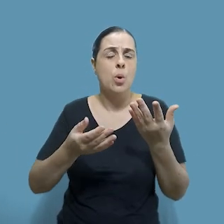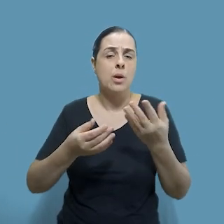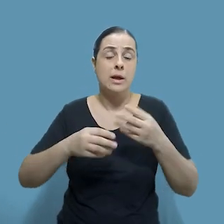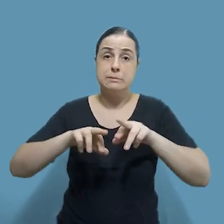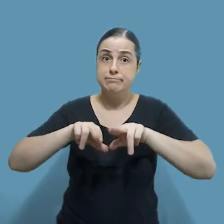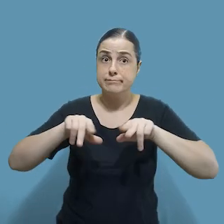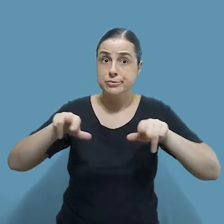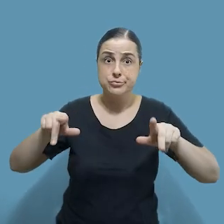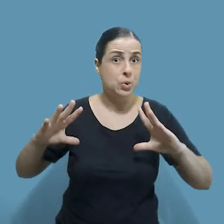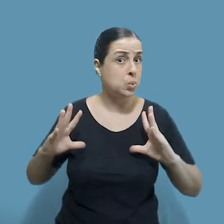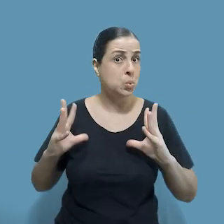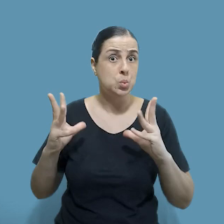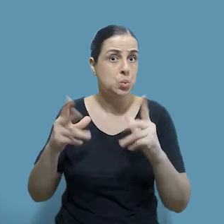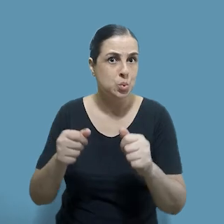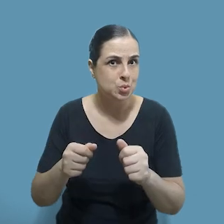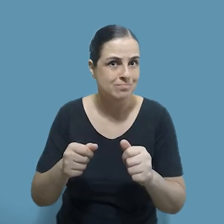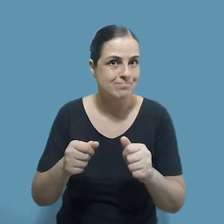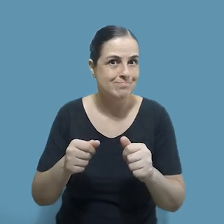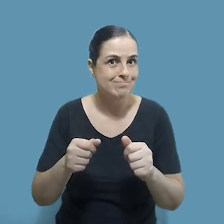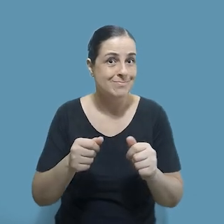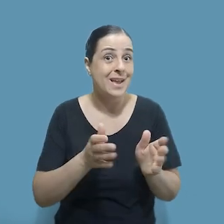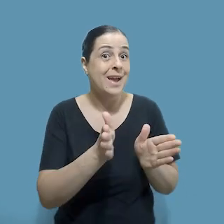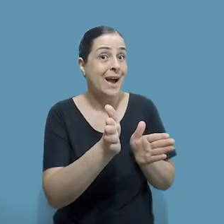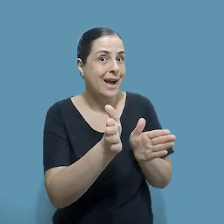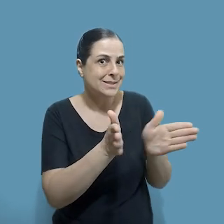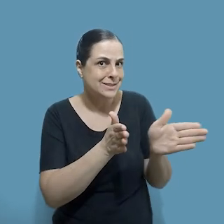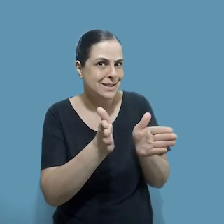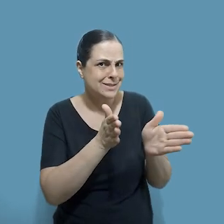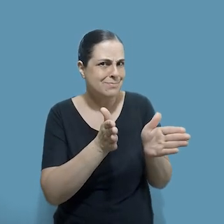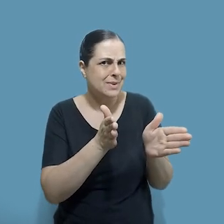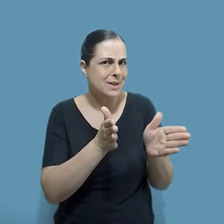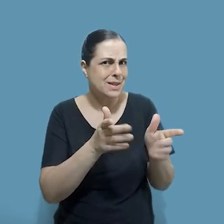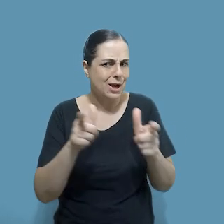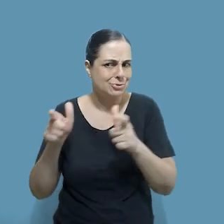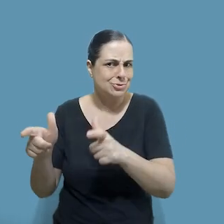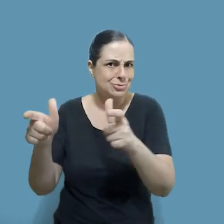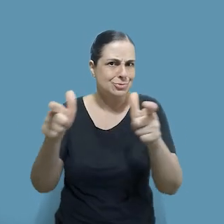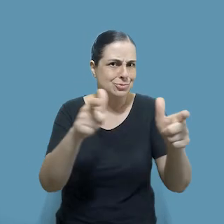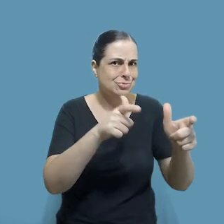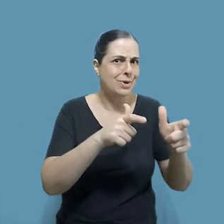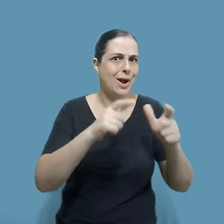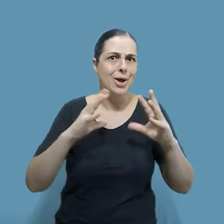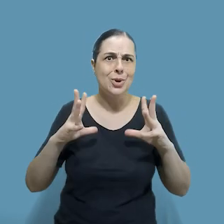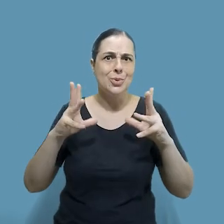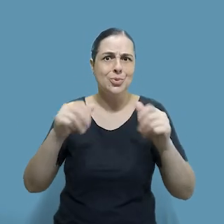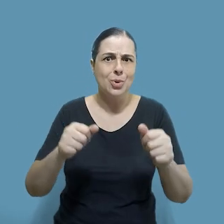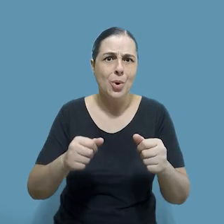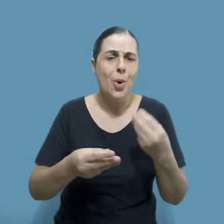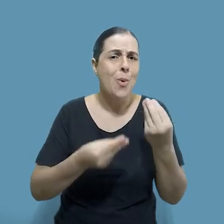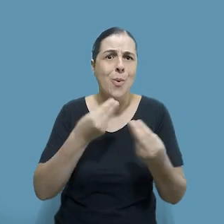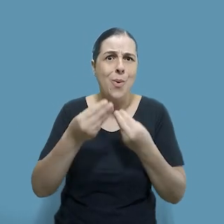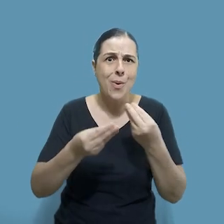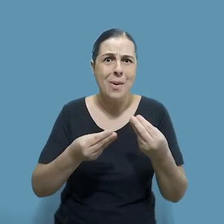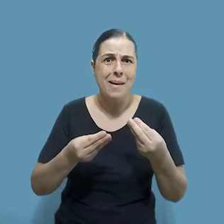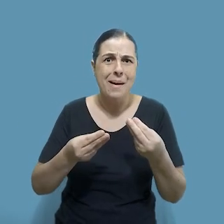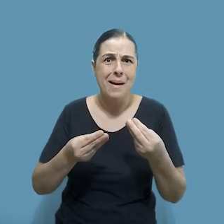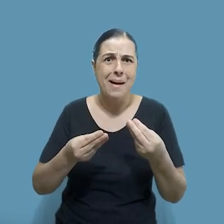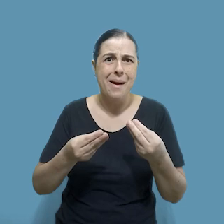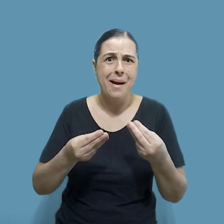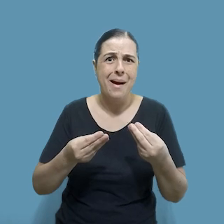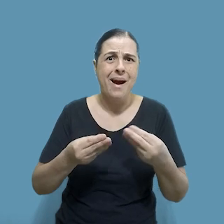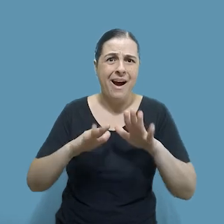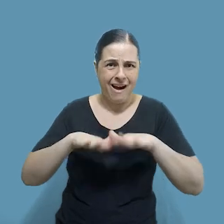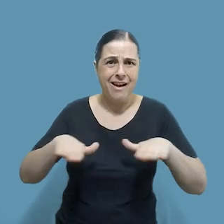A acessibilidade permeia todos os espaços. Ninguém chega de drone até a sala de aula, senta lá e, na